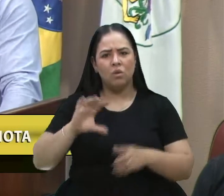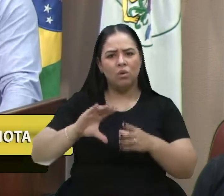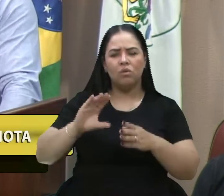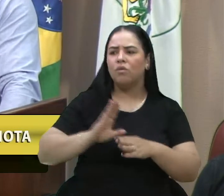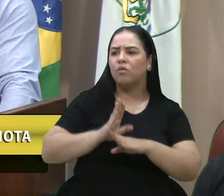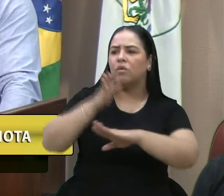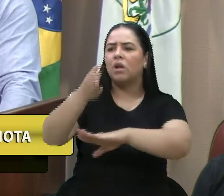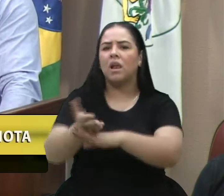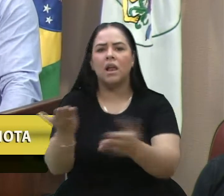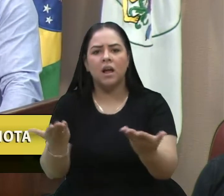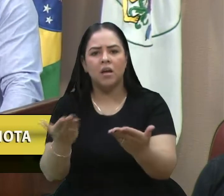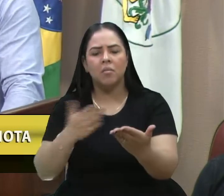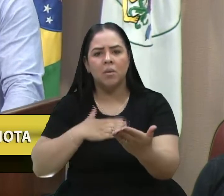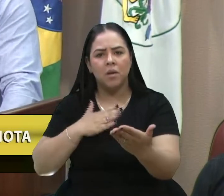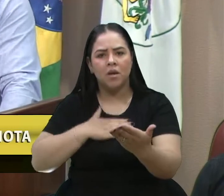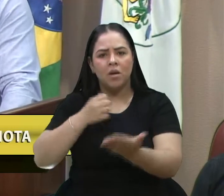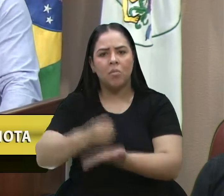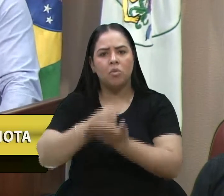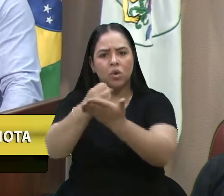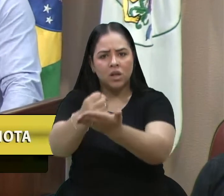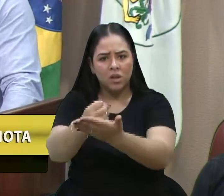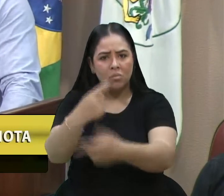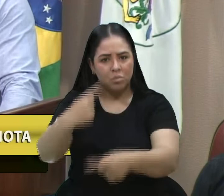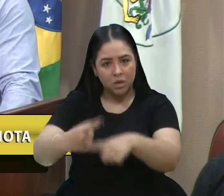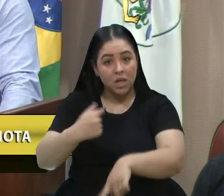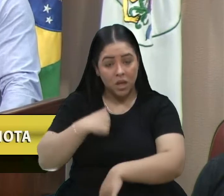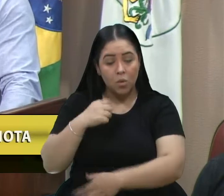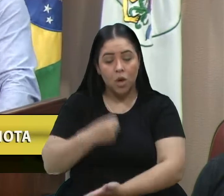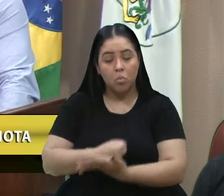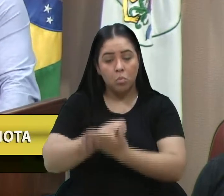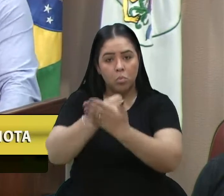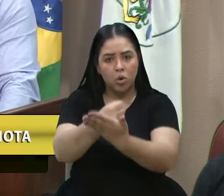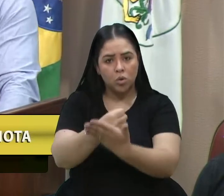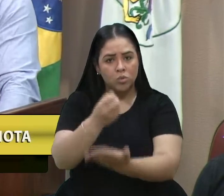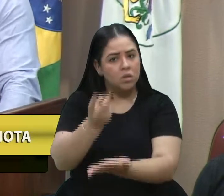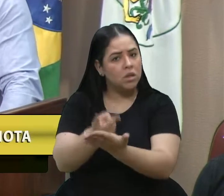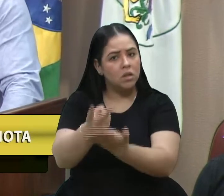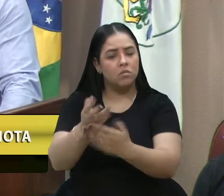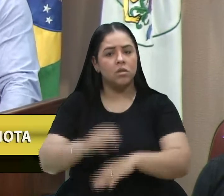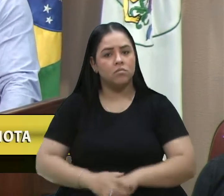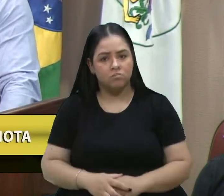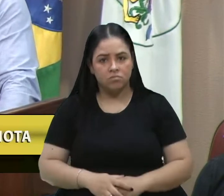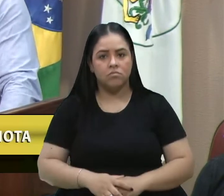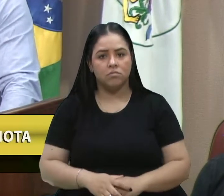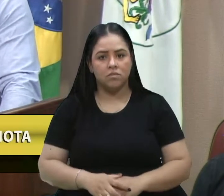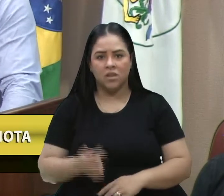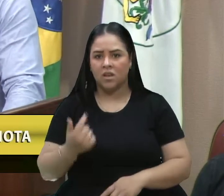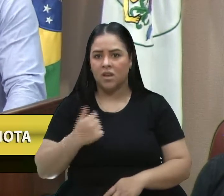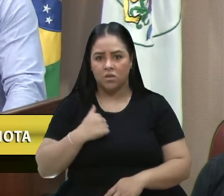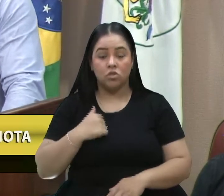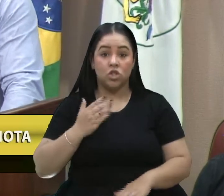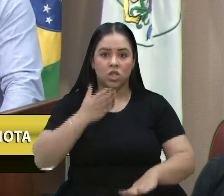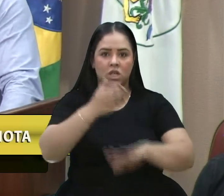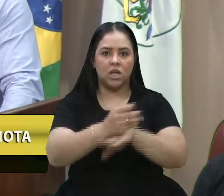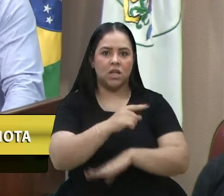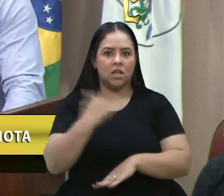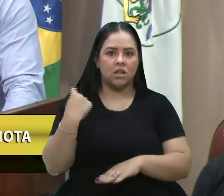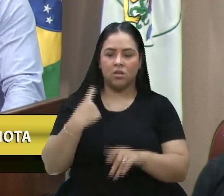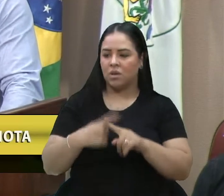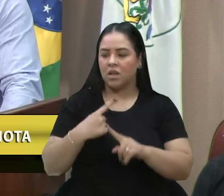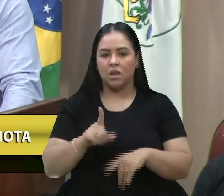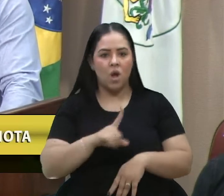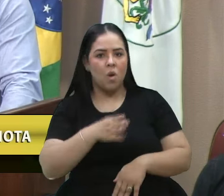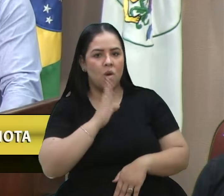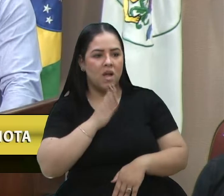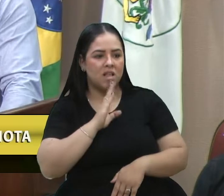parte, como pessoa que apoia, me perdi, verdade, cheguei atrasado porque me perdi, porque eu não conhecia a